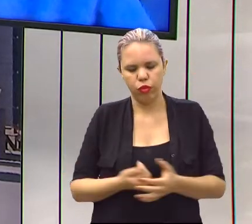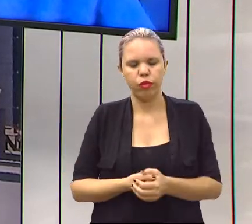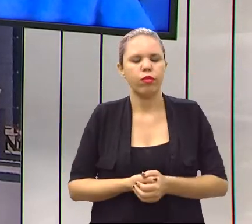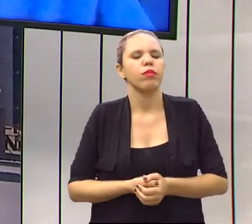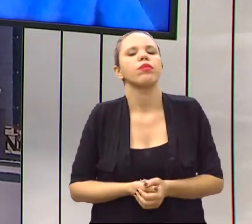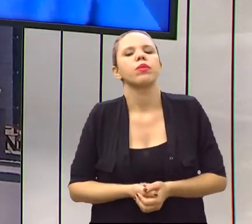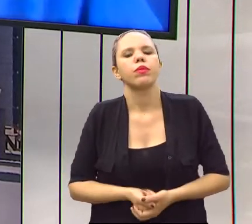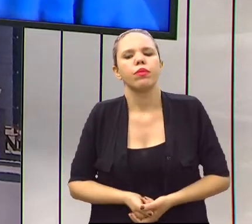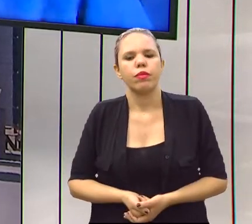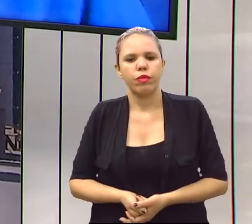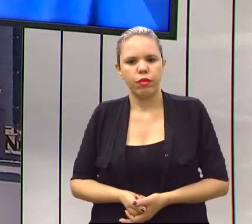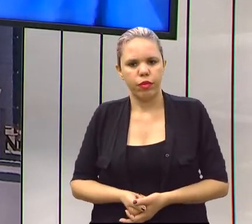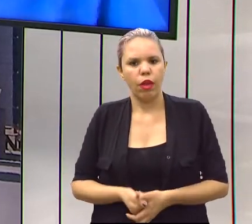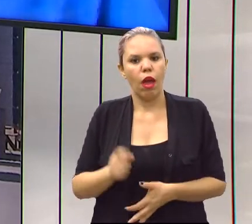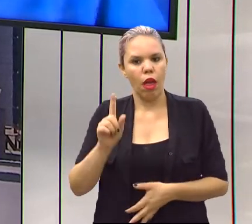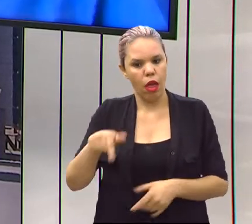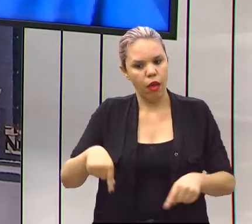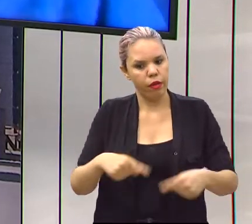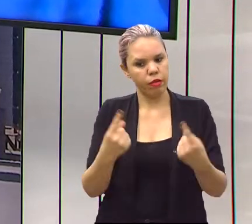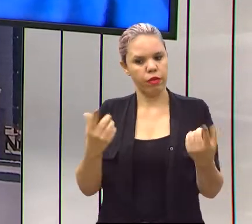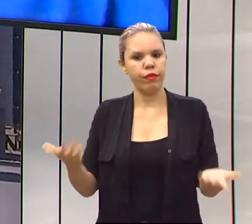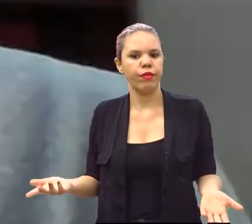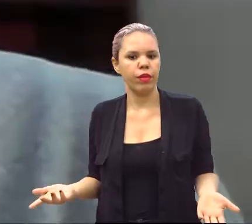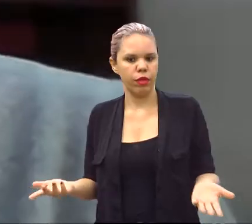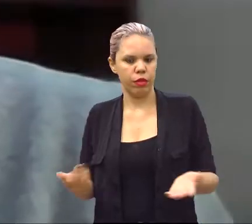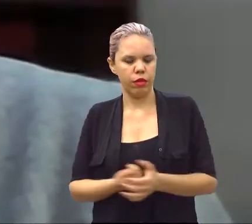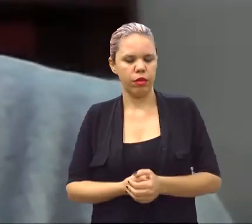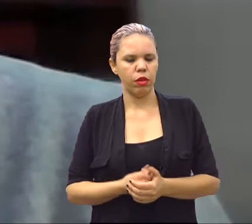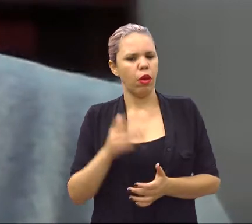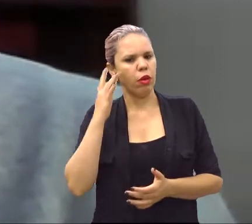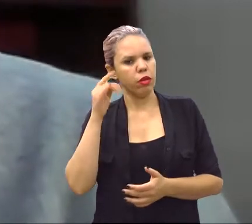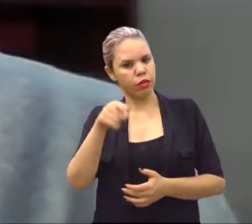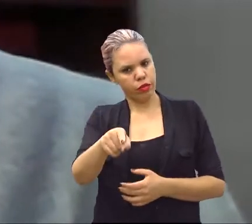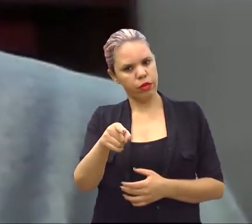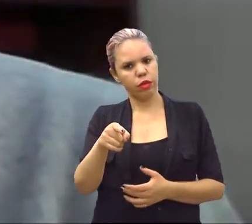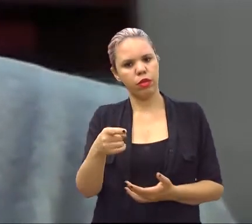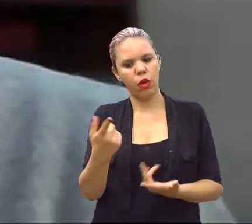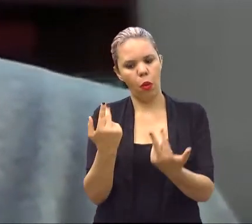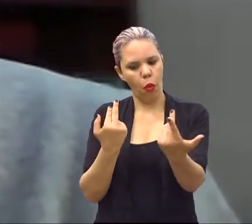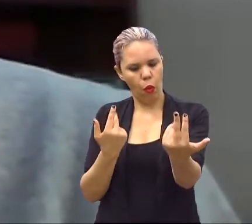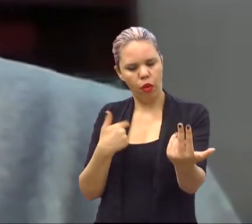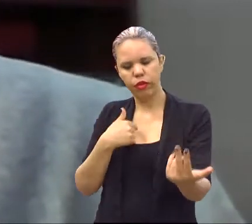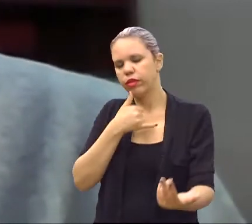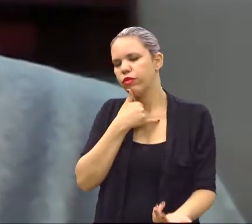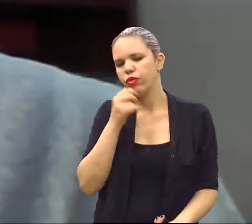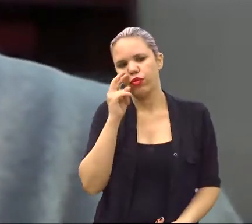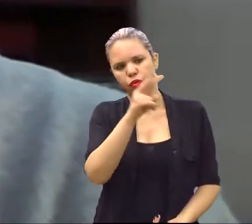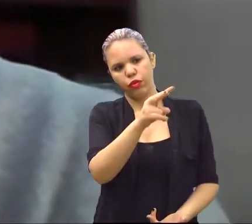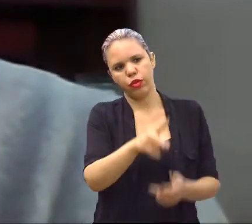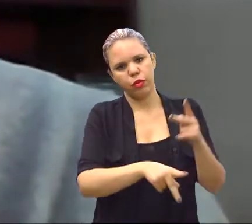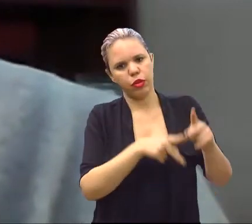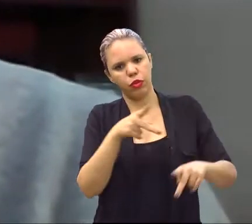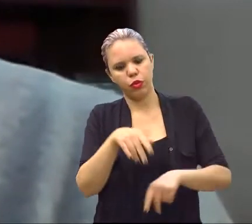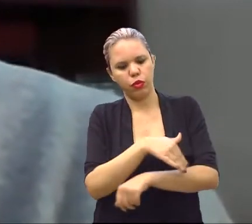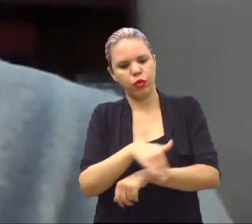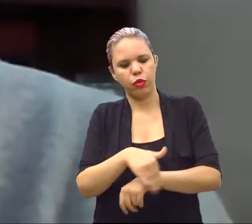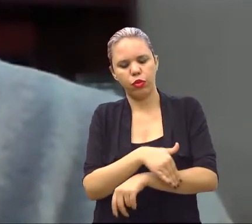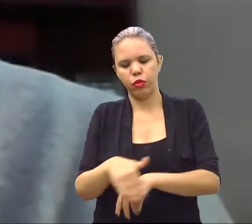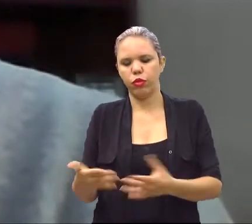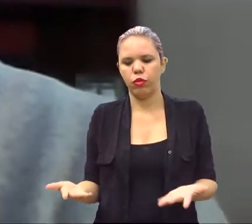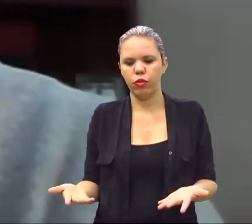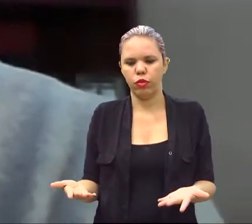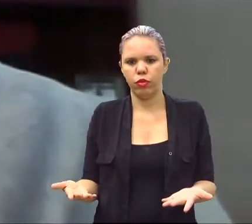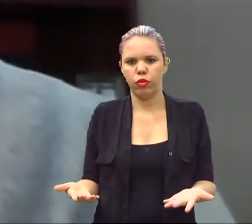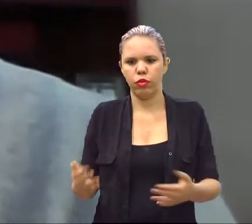hoje? Pois é, esse é o grande desafio, né? Eu acho que você, assim como eu, fica triste quando vê alguém na